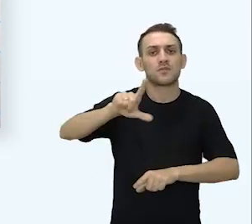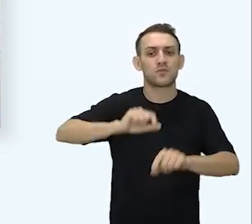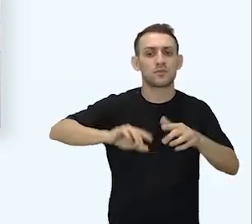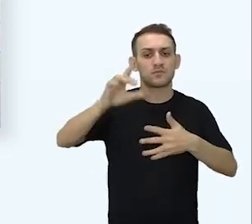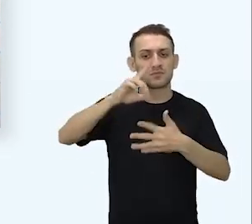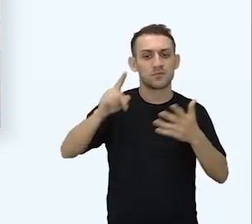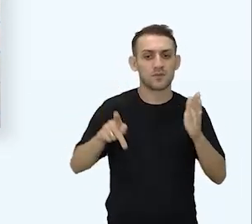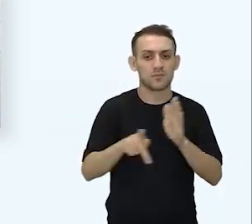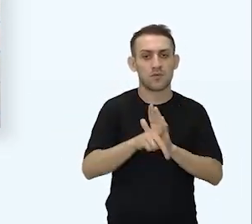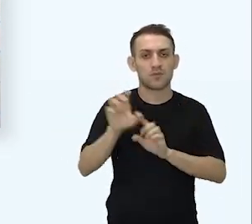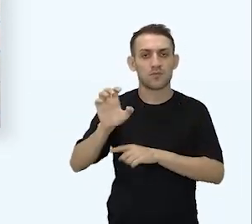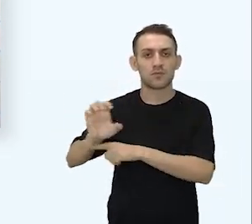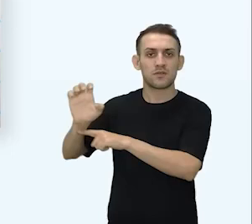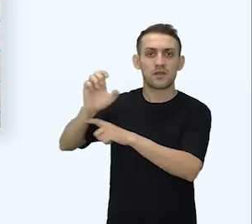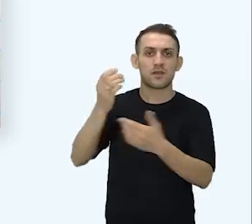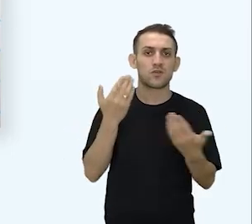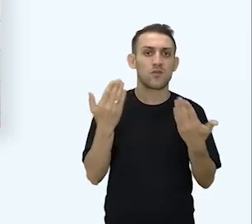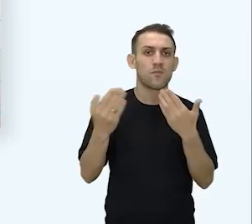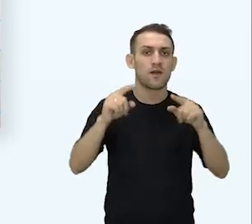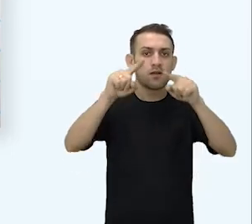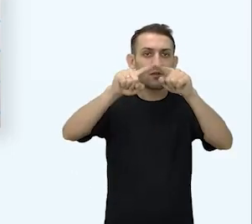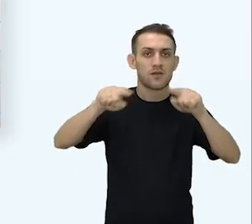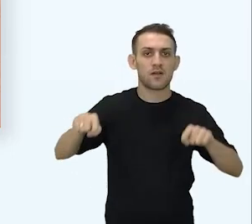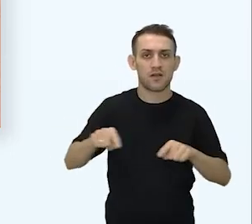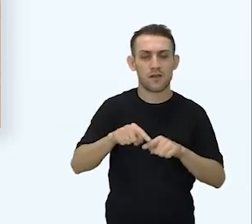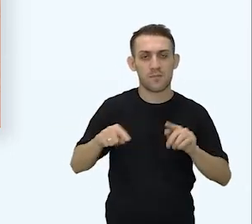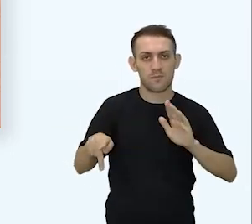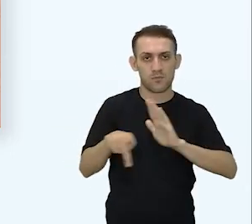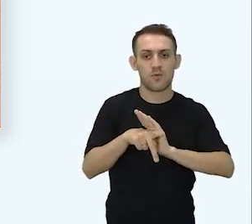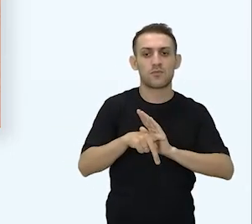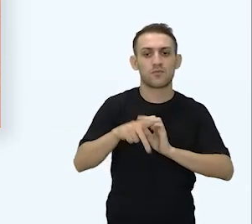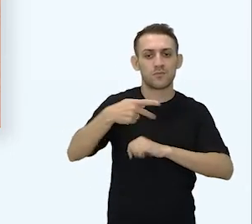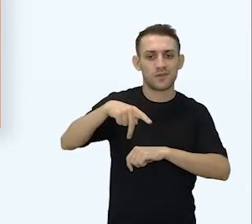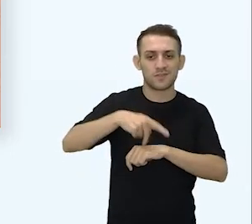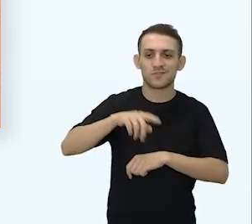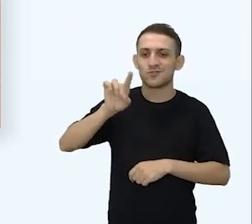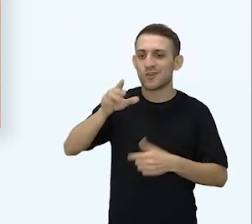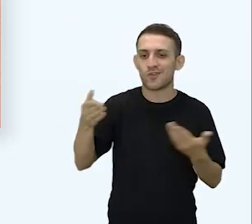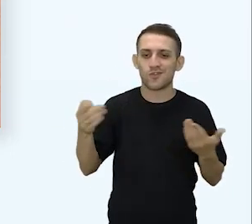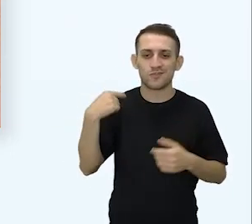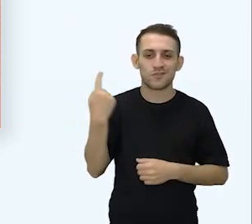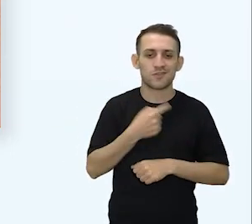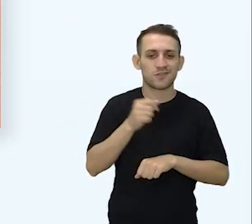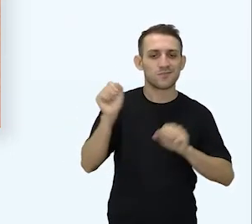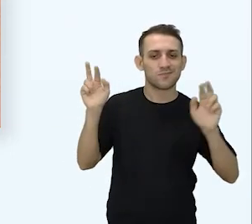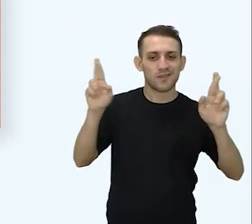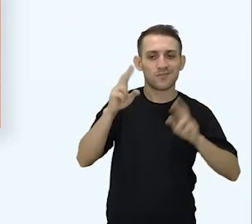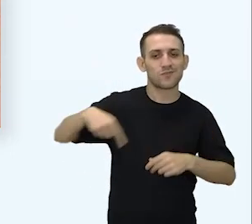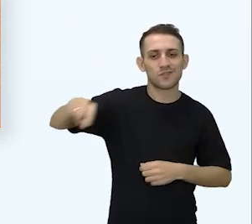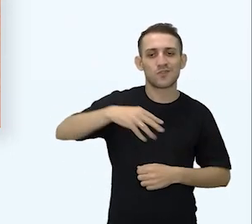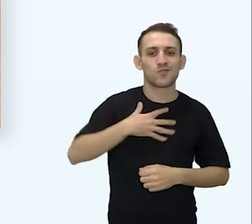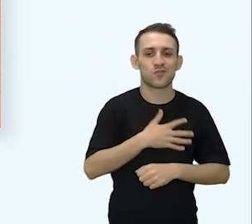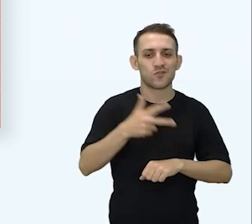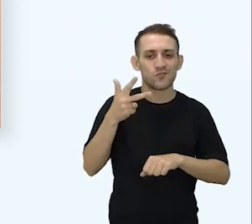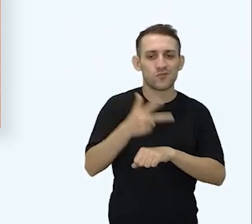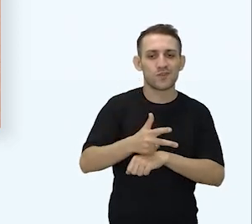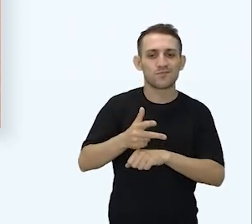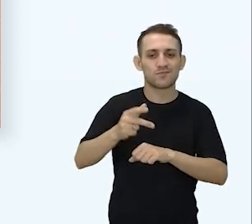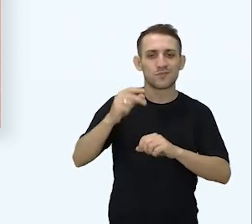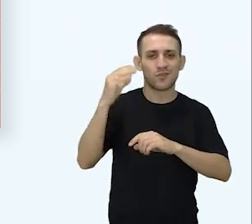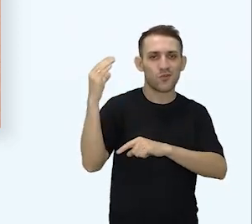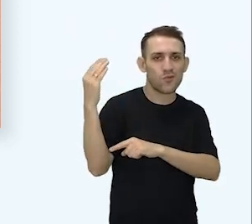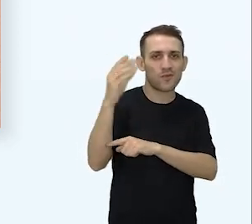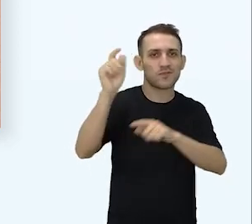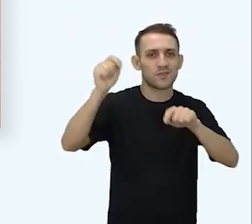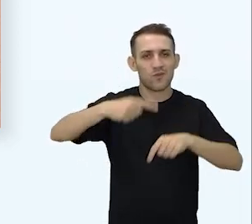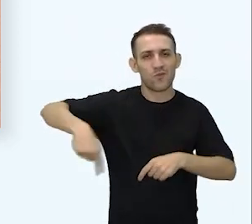por estado e comparar com a pirâmide etária do país. Por hoje é só. Esperamos que tenha gostado do vídeo. Compartilhe com outras